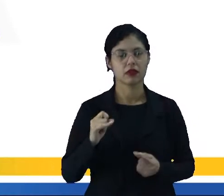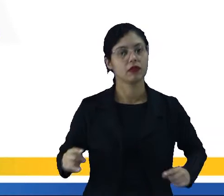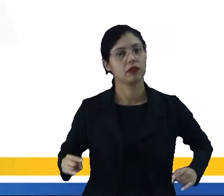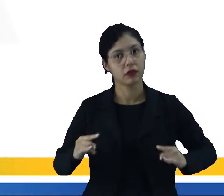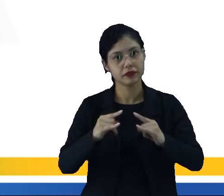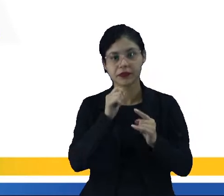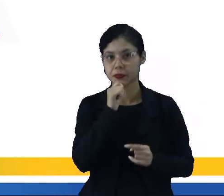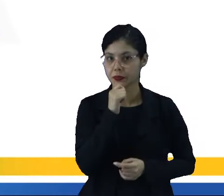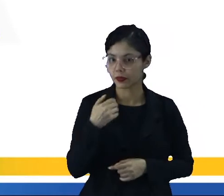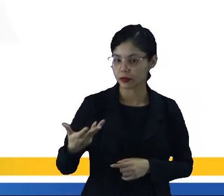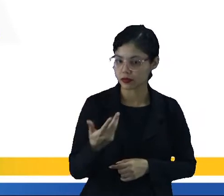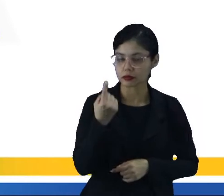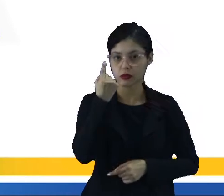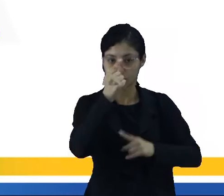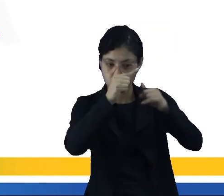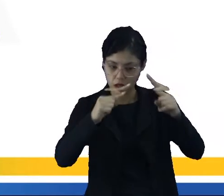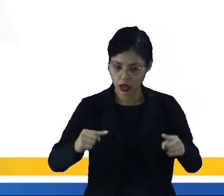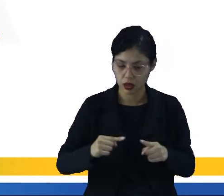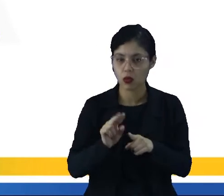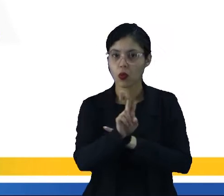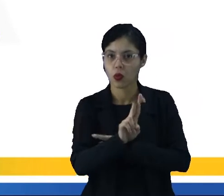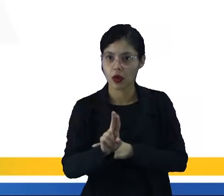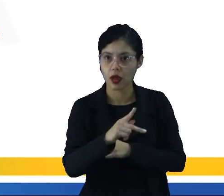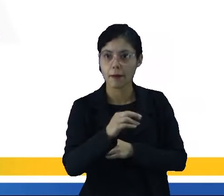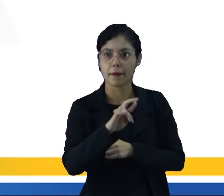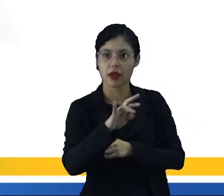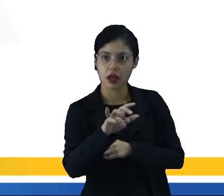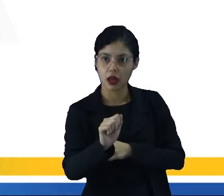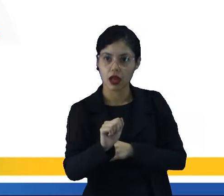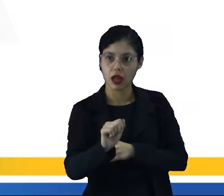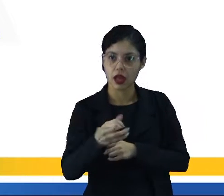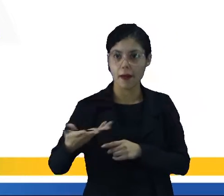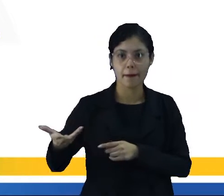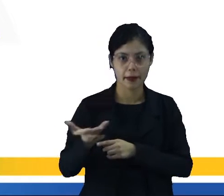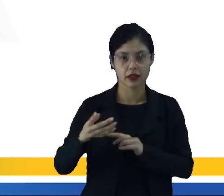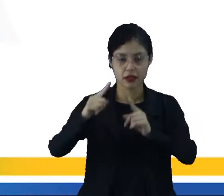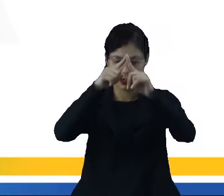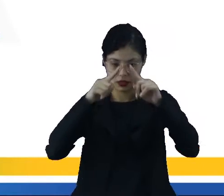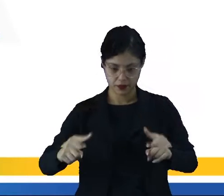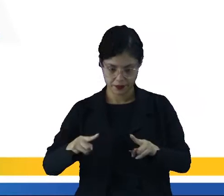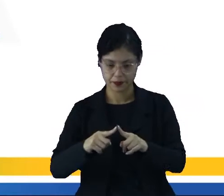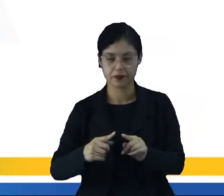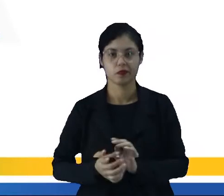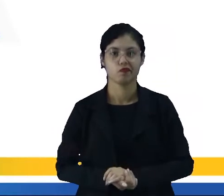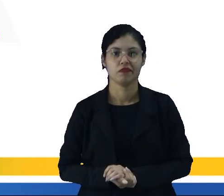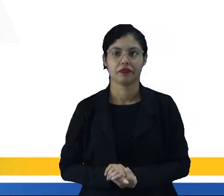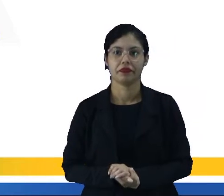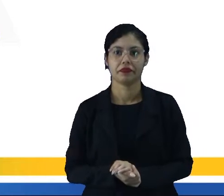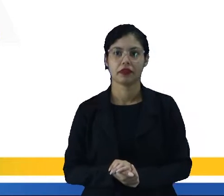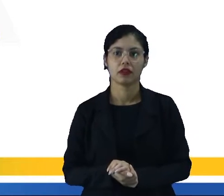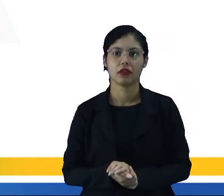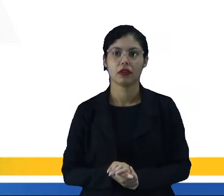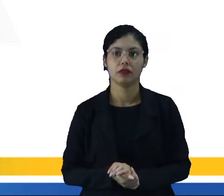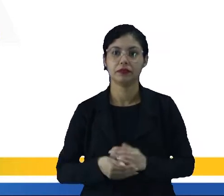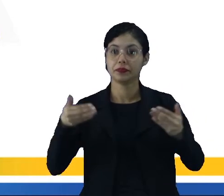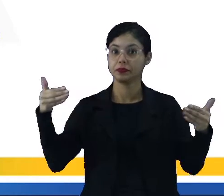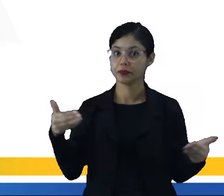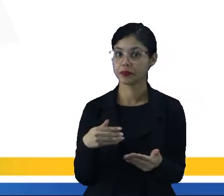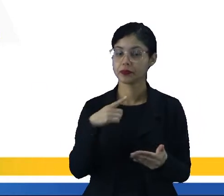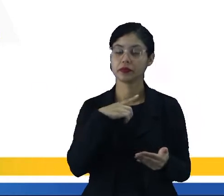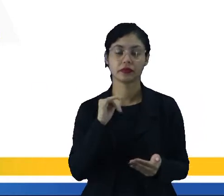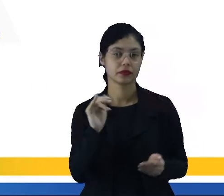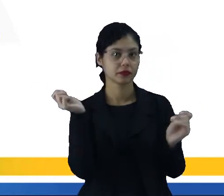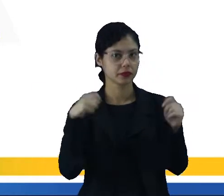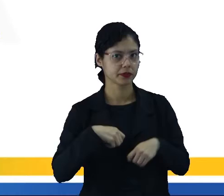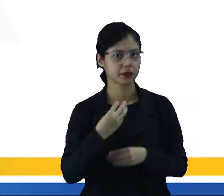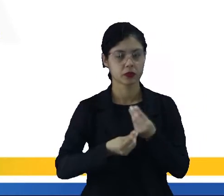pirâmide possui na base um triângulo ela é chamada de pirâmide de base triangular ou pirâmide triangular tá agora se a